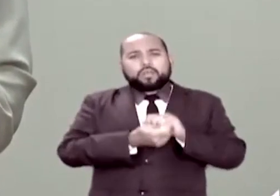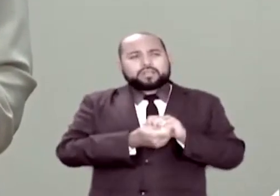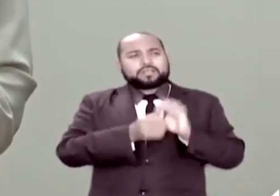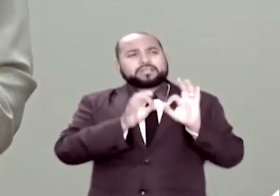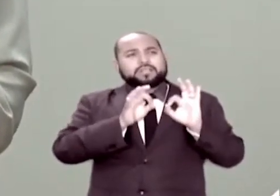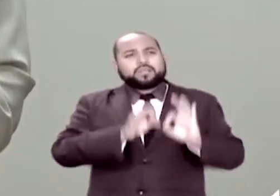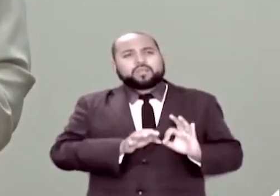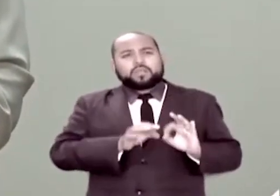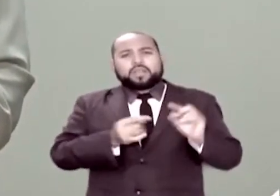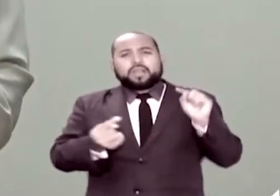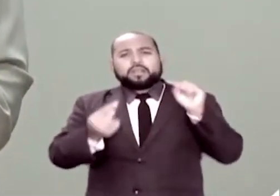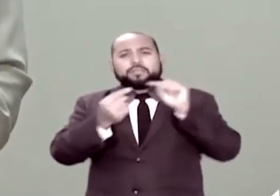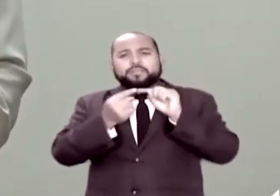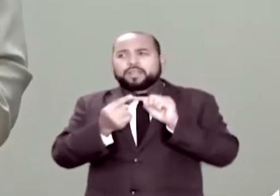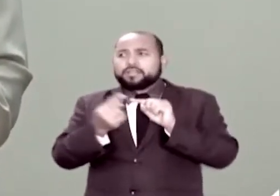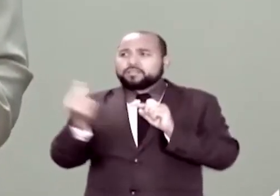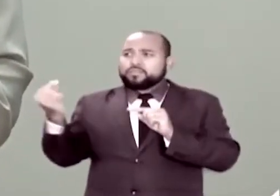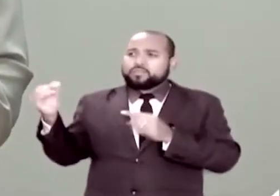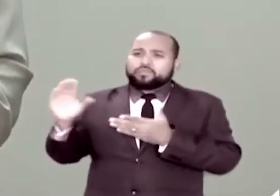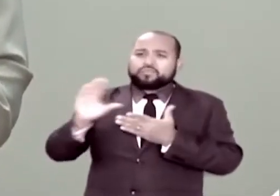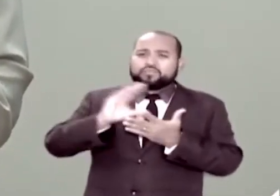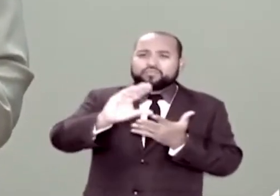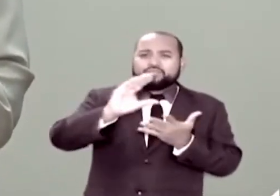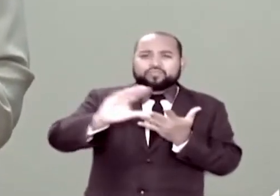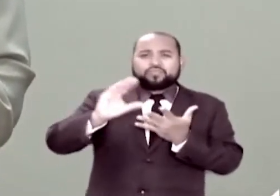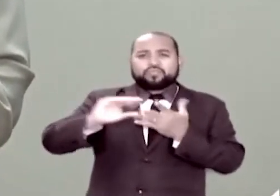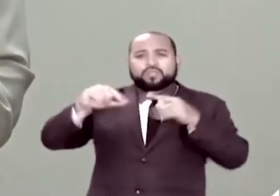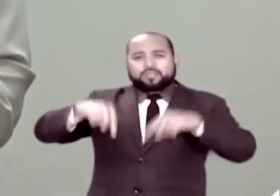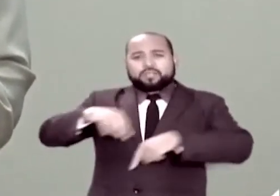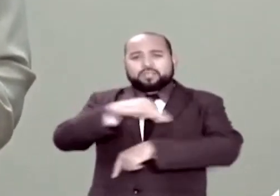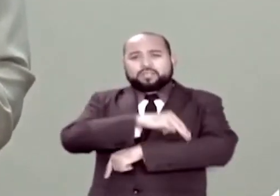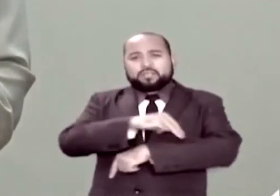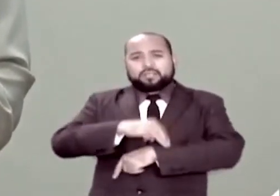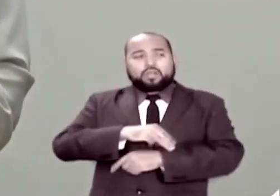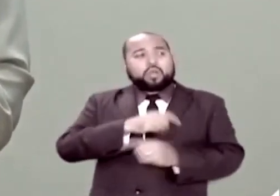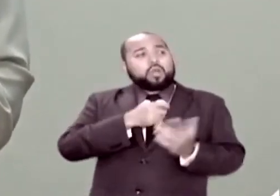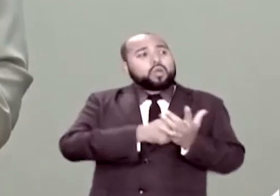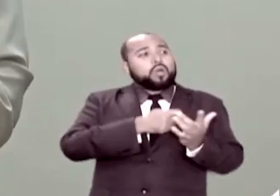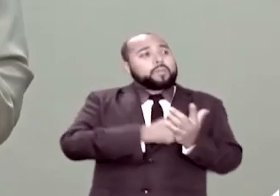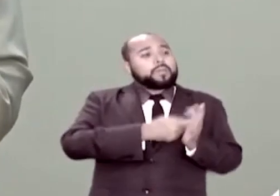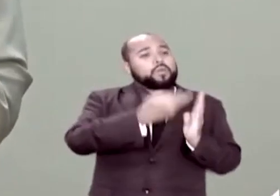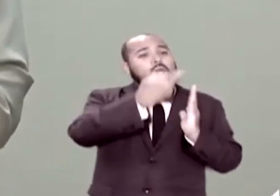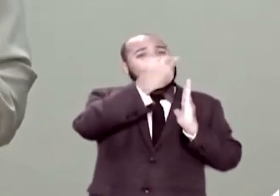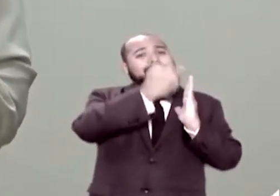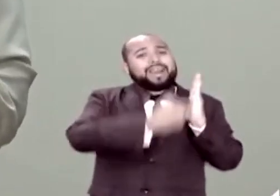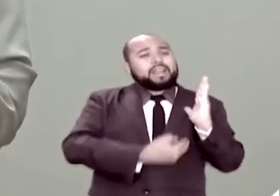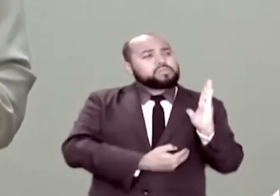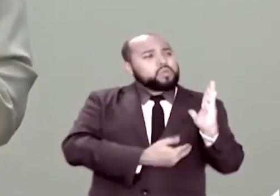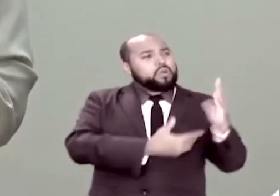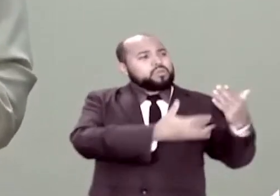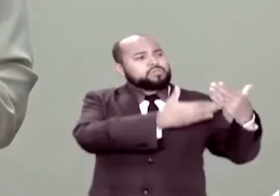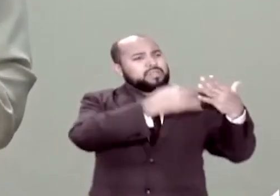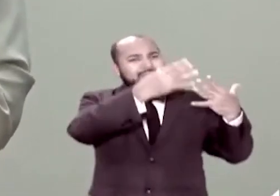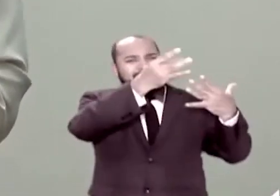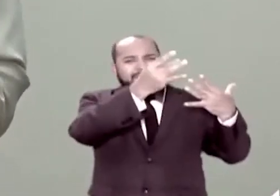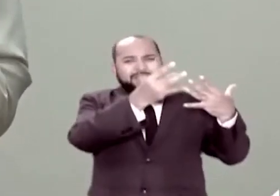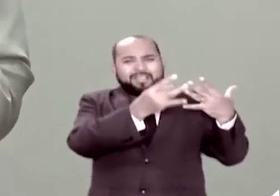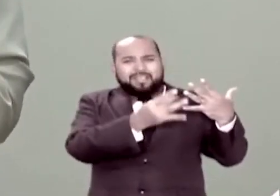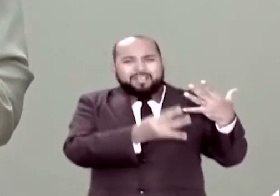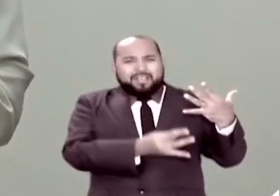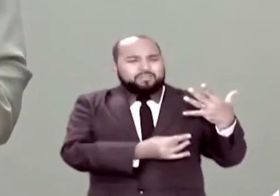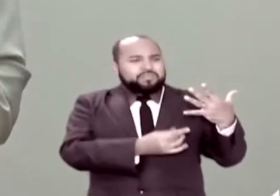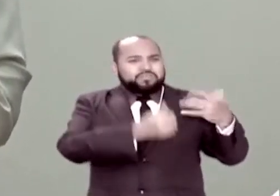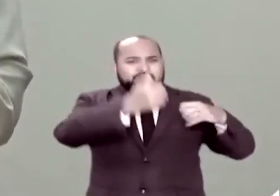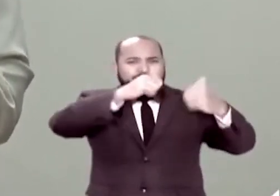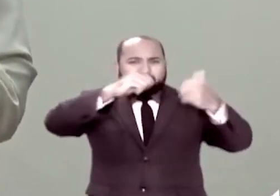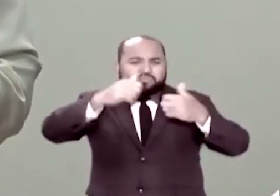e a aplicação da Lei Paulo Gustavo no município de Macaé cobrando um relatório sobre as providências tomadas pela